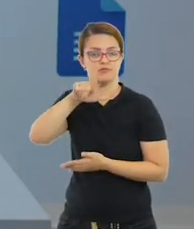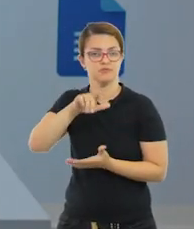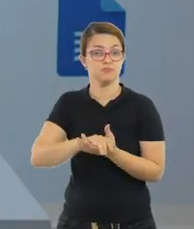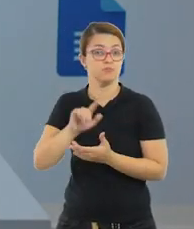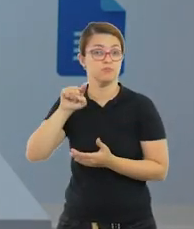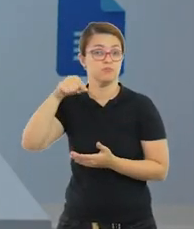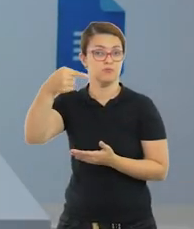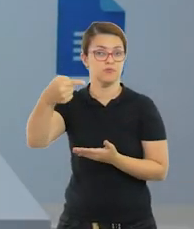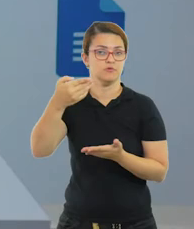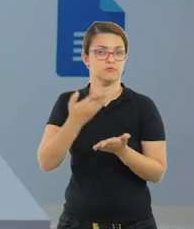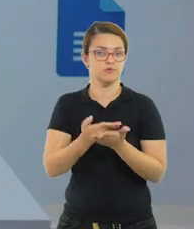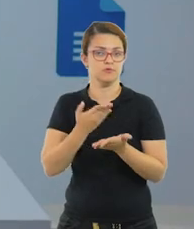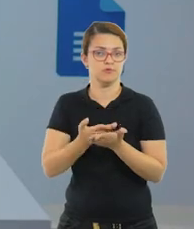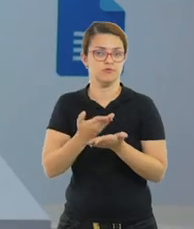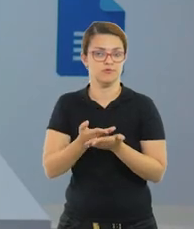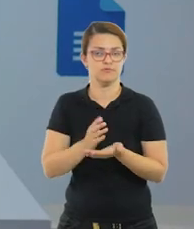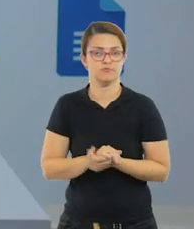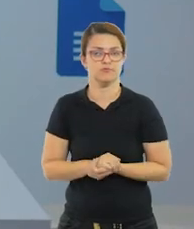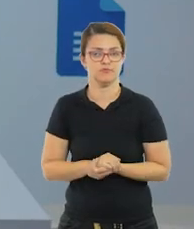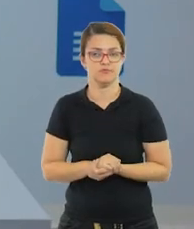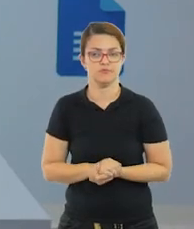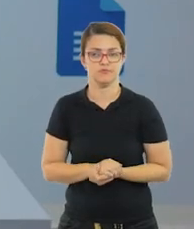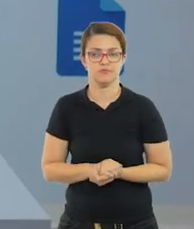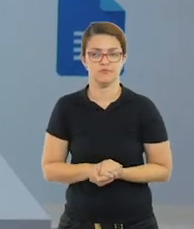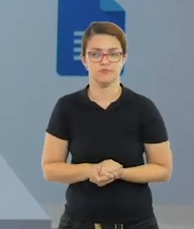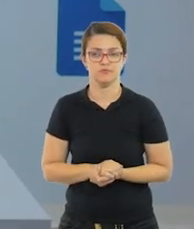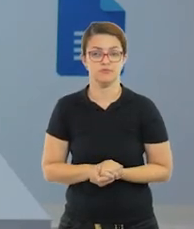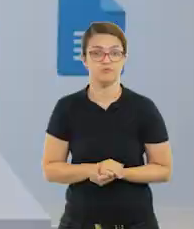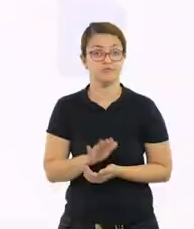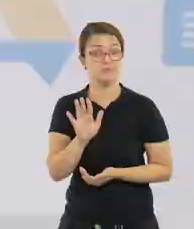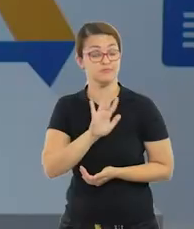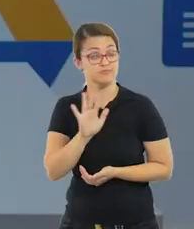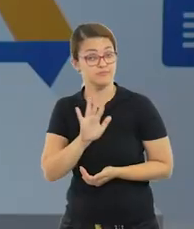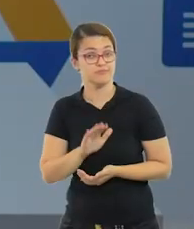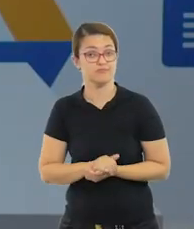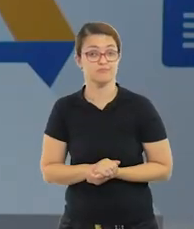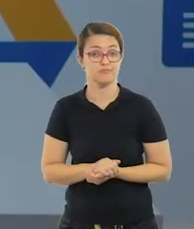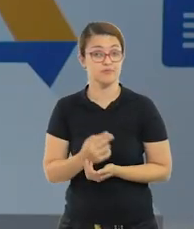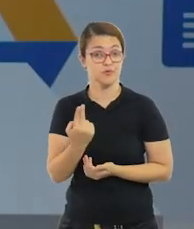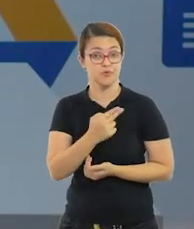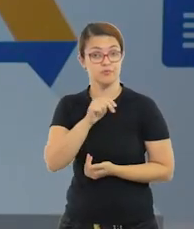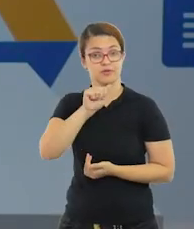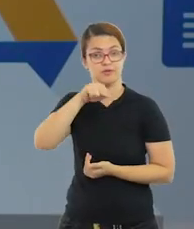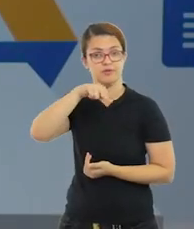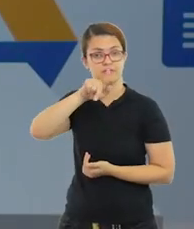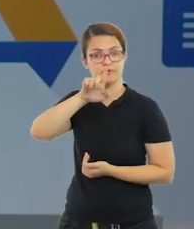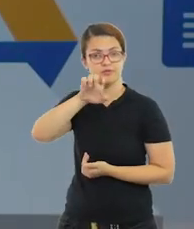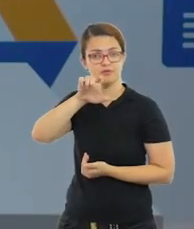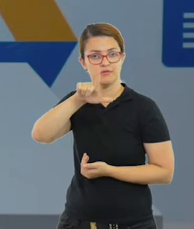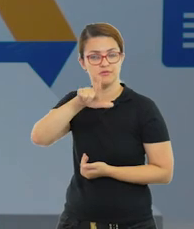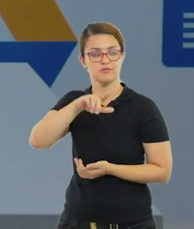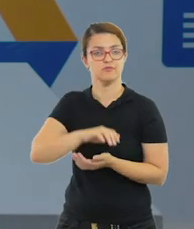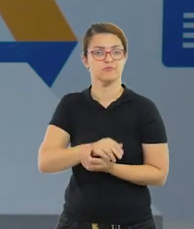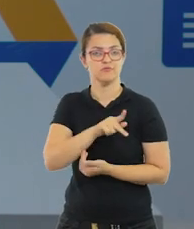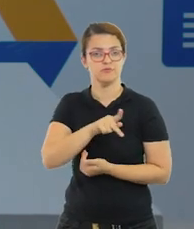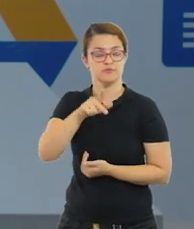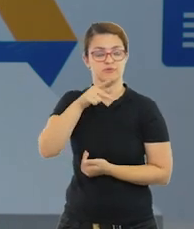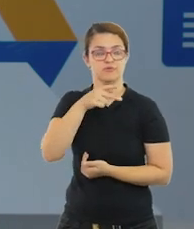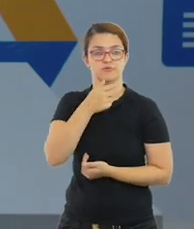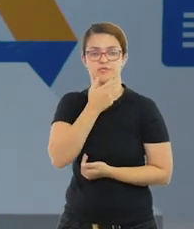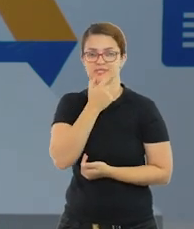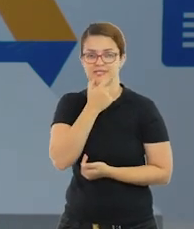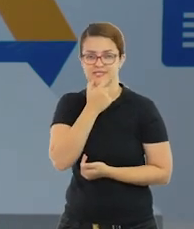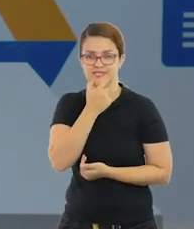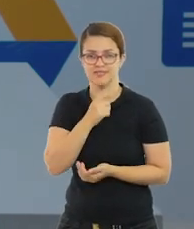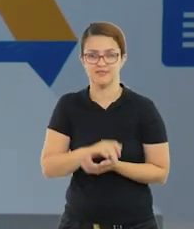vocês na próxima lição de casa. See you the next video! Hi guys! Sou a Angel, professora de inglês. Essa semana estou